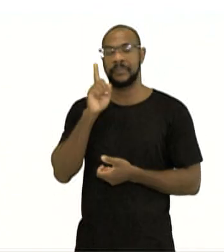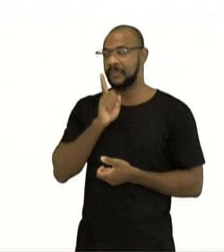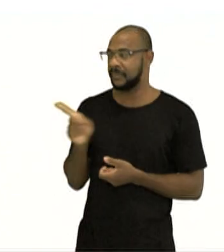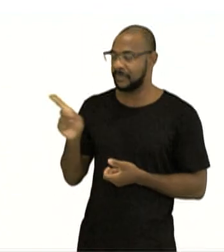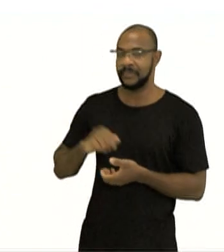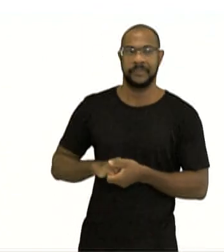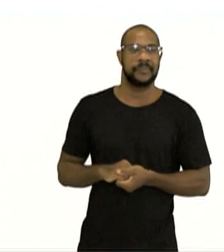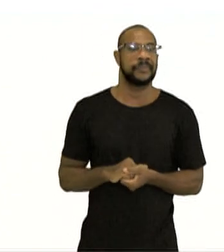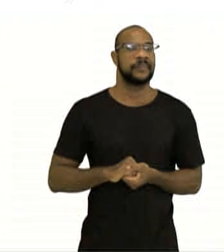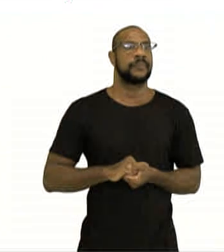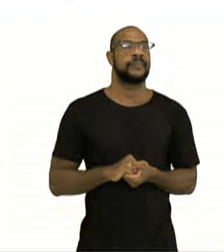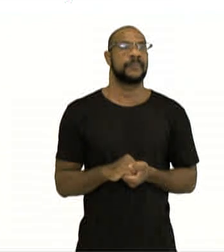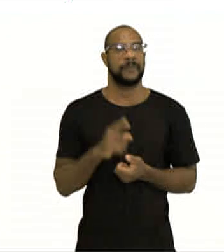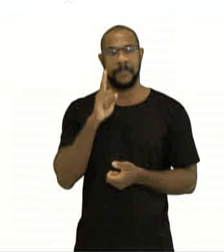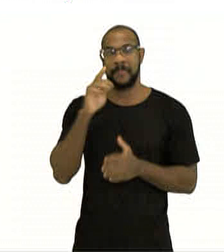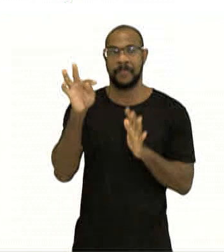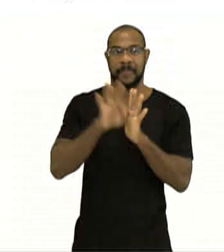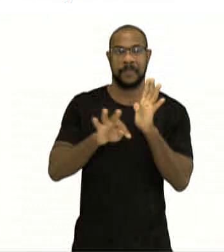comigo, vem.